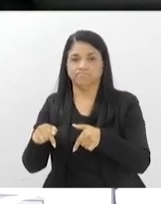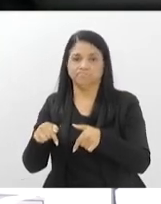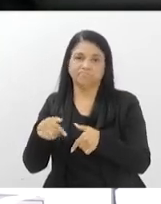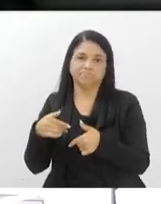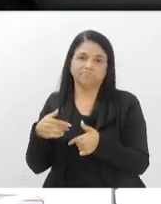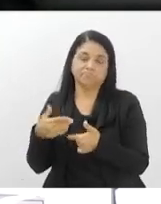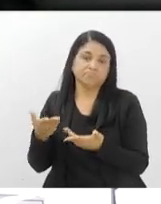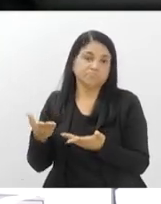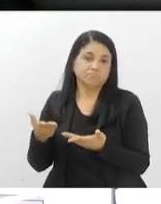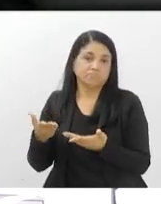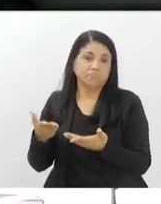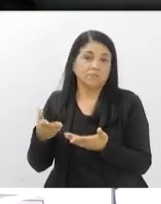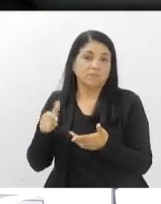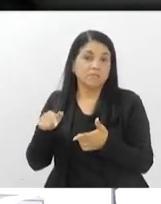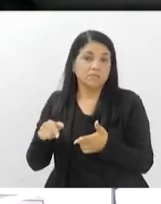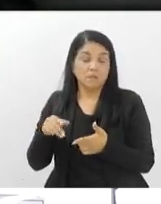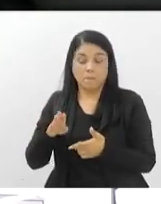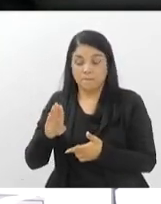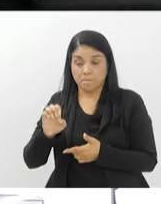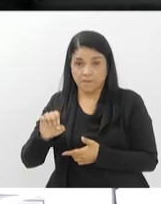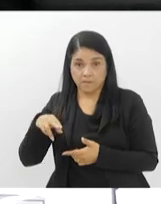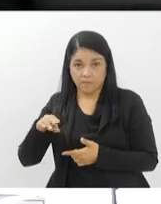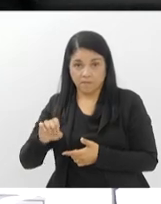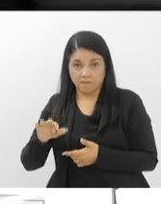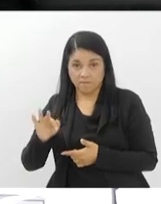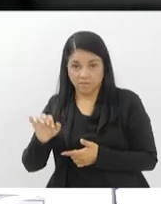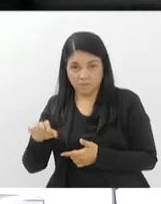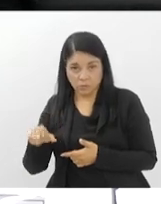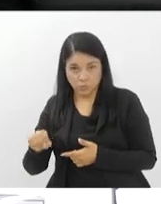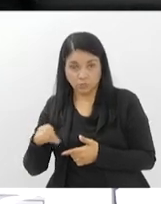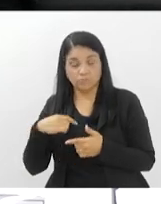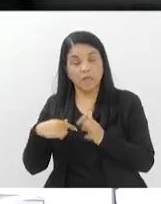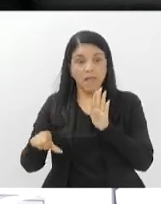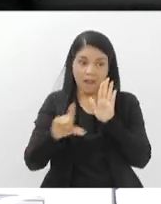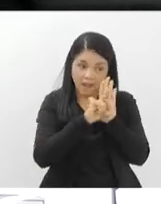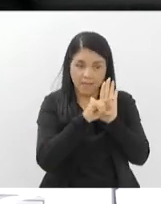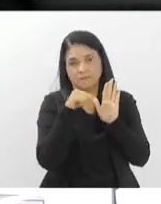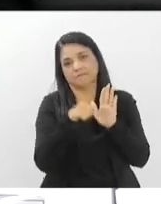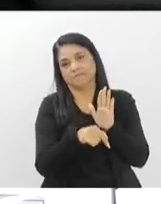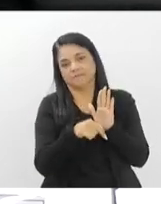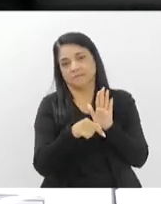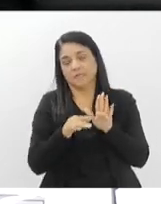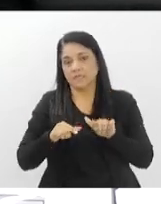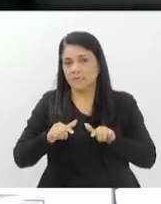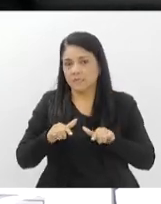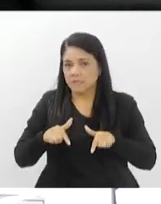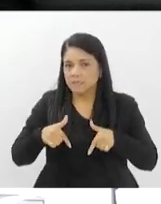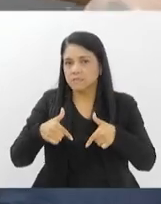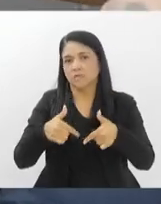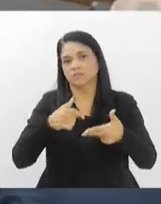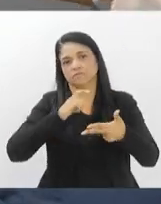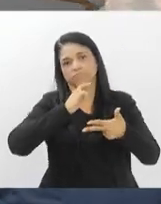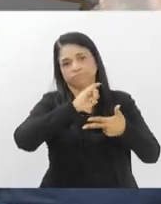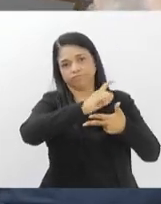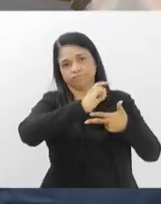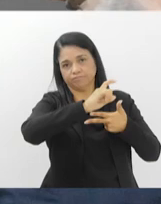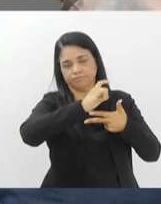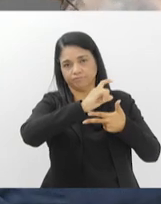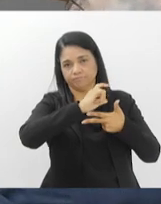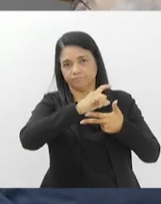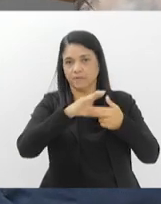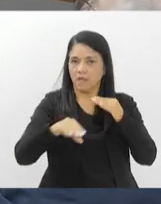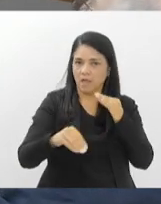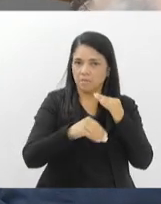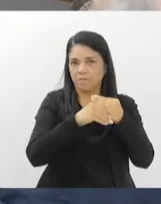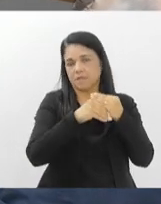o ato próprio, mas se, em se tratando de benefício por lei. Por lei. Sim. Por lei, então, faz de iniciativa do Poder Executivo. Sim, deixar bem claro, fazer emenda.